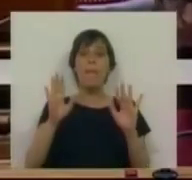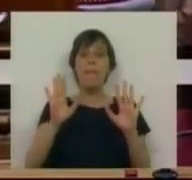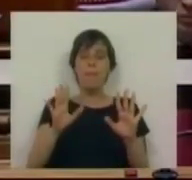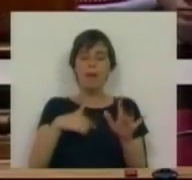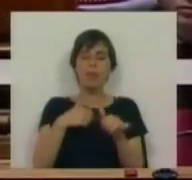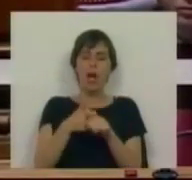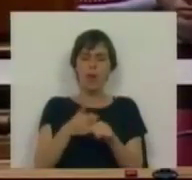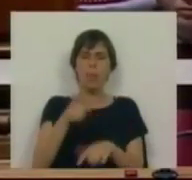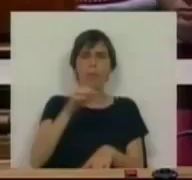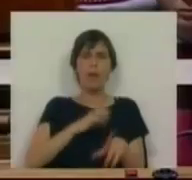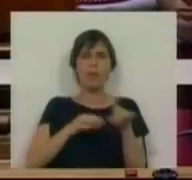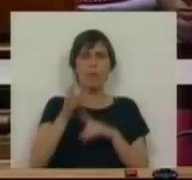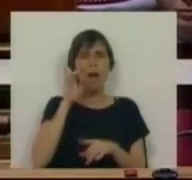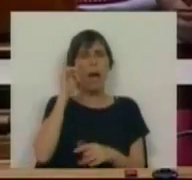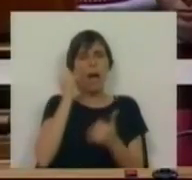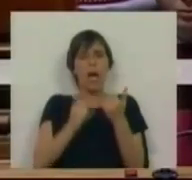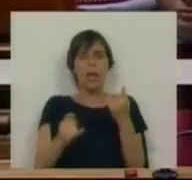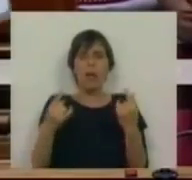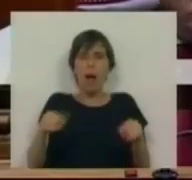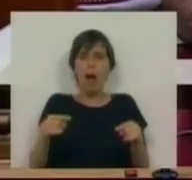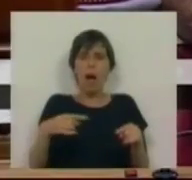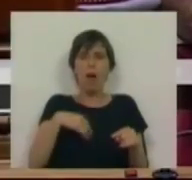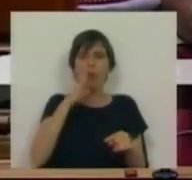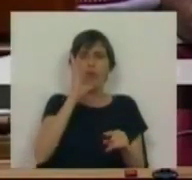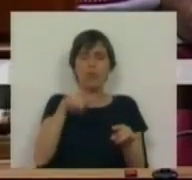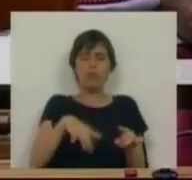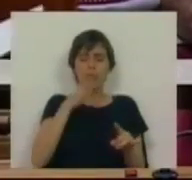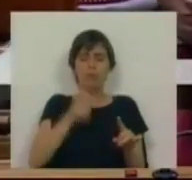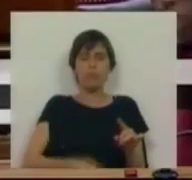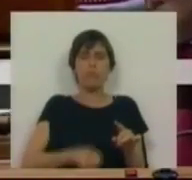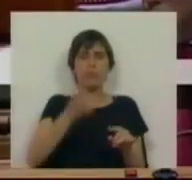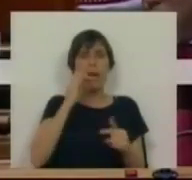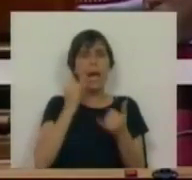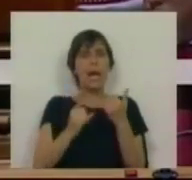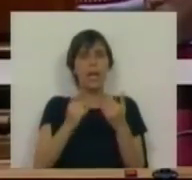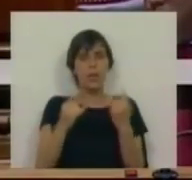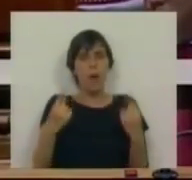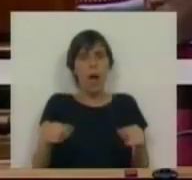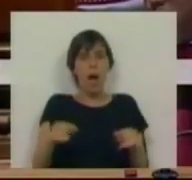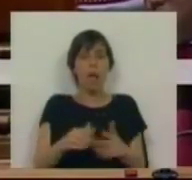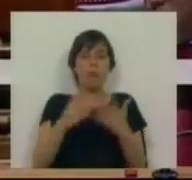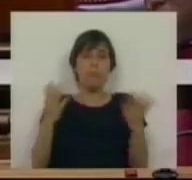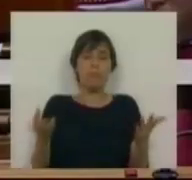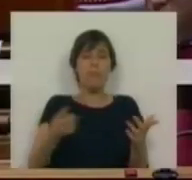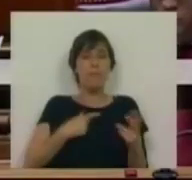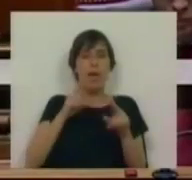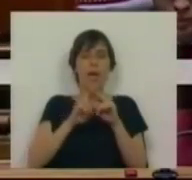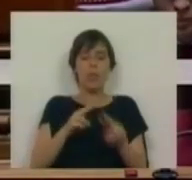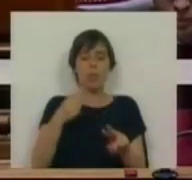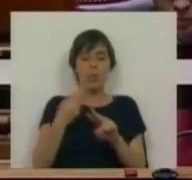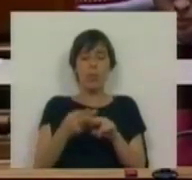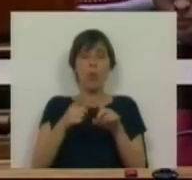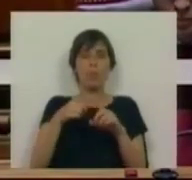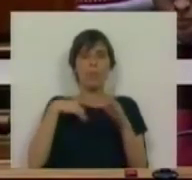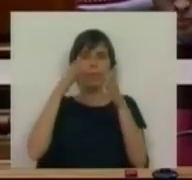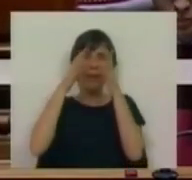Mas acompanho a senhora Deputada, há riscos. Eu tenho dito aqui várias vezes, há riscos. E por isso temos de redobrar a